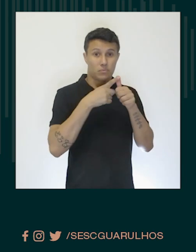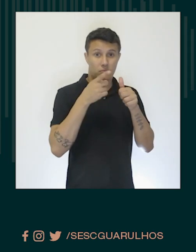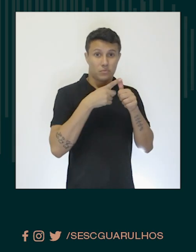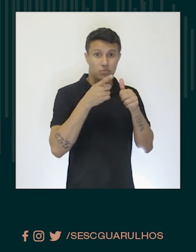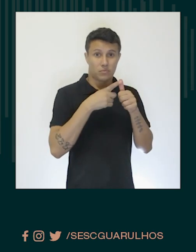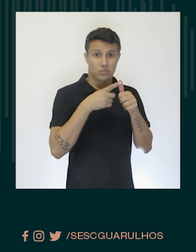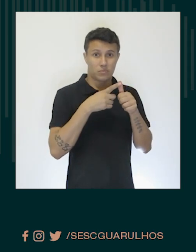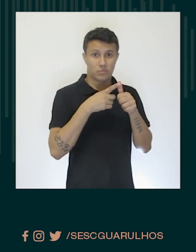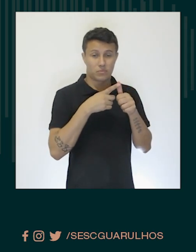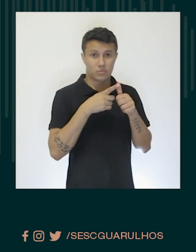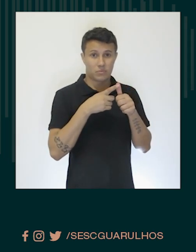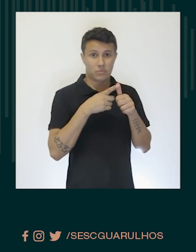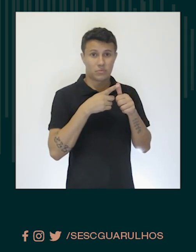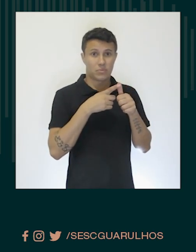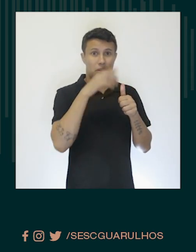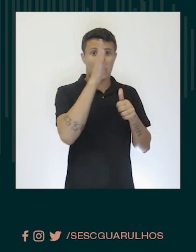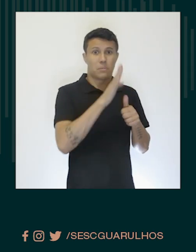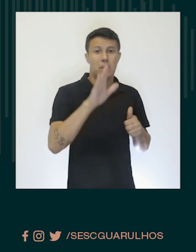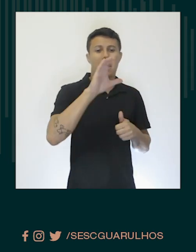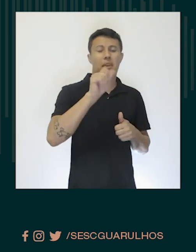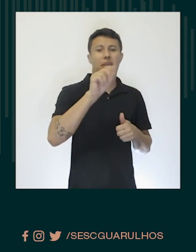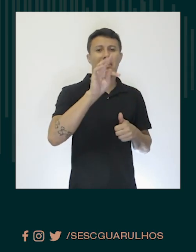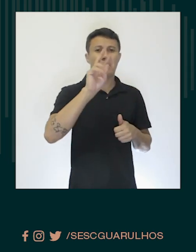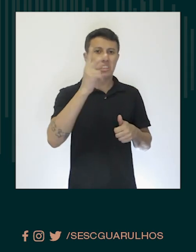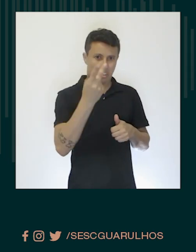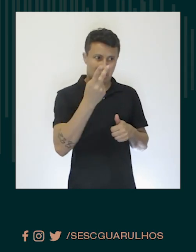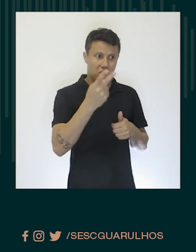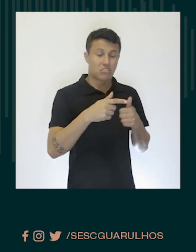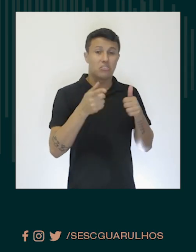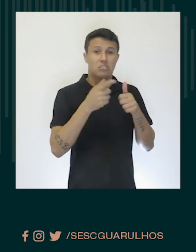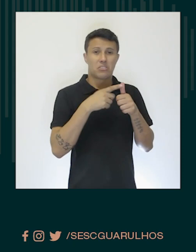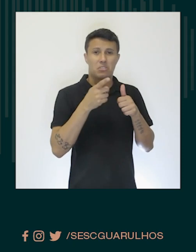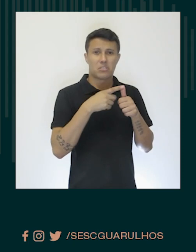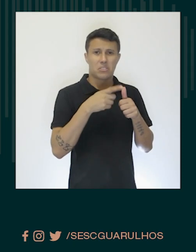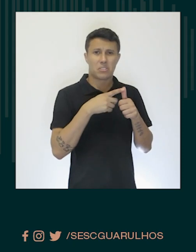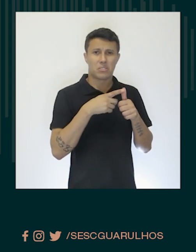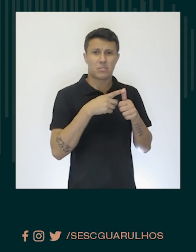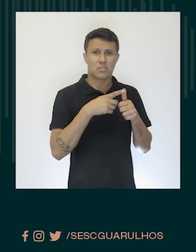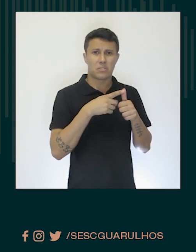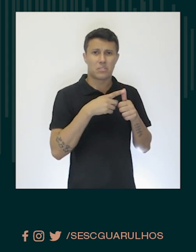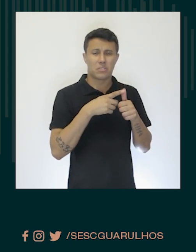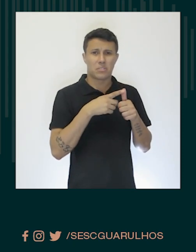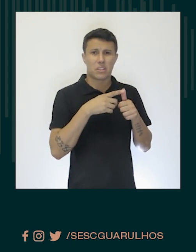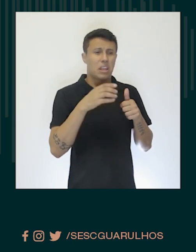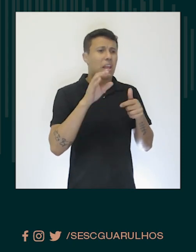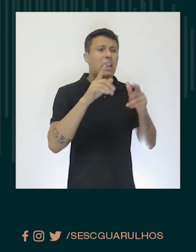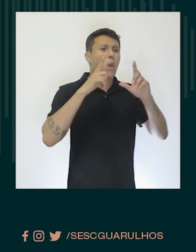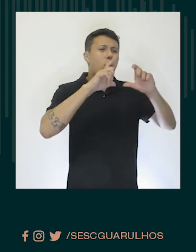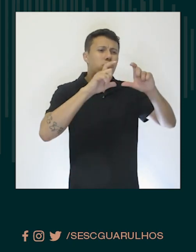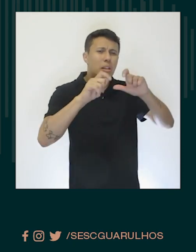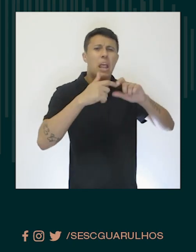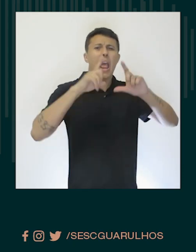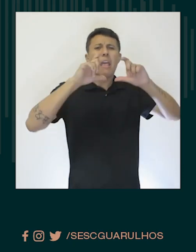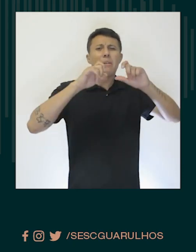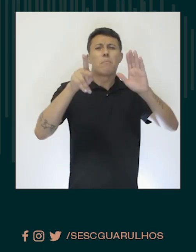Um fotógrafo que eu admiro muito brasileiro é o Kent. Ele tem Instagram lá dele, é O Kent. Ele começou a